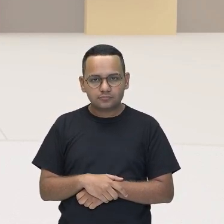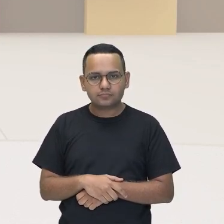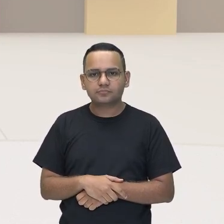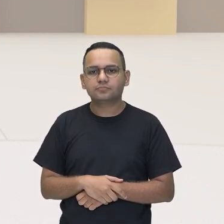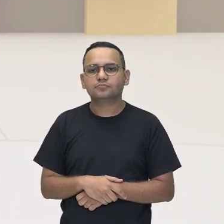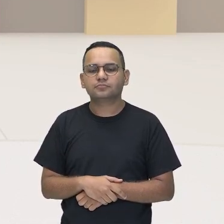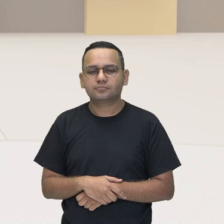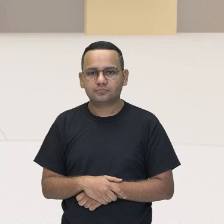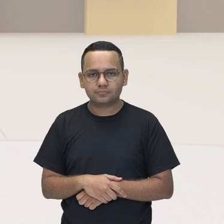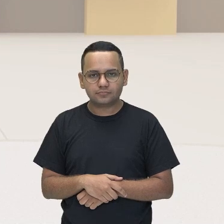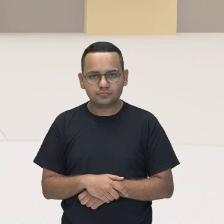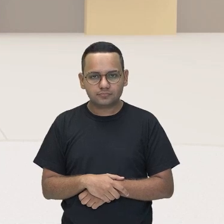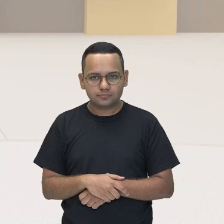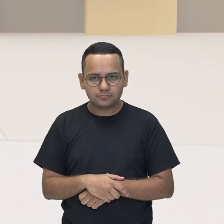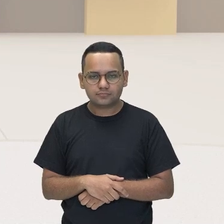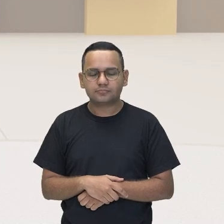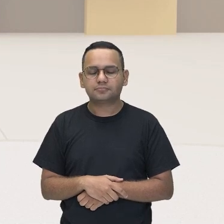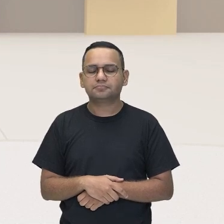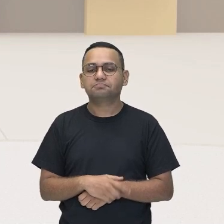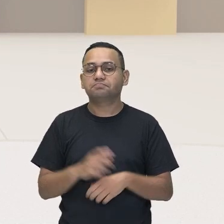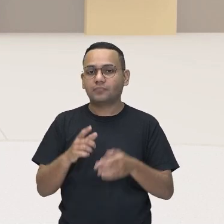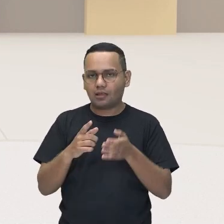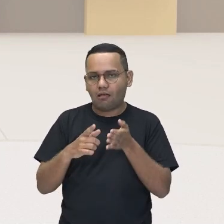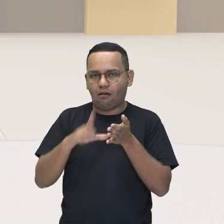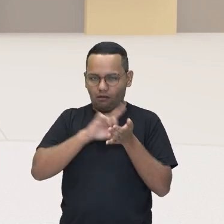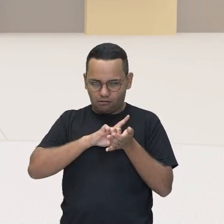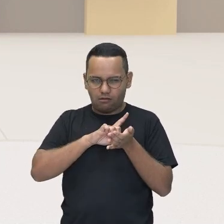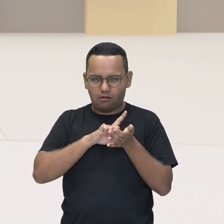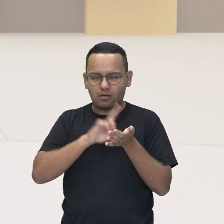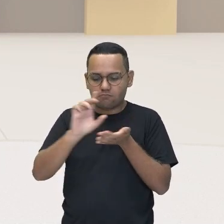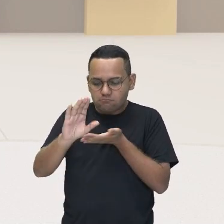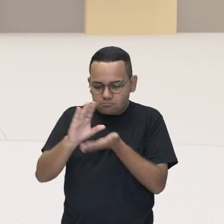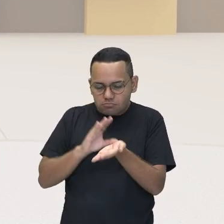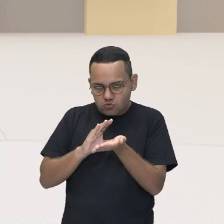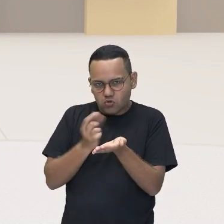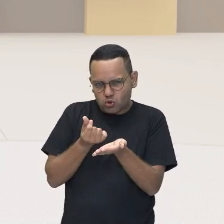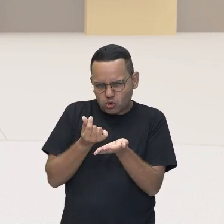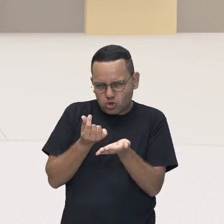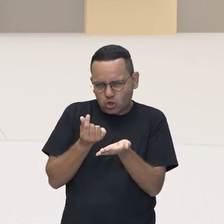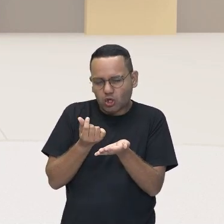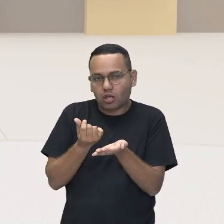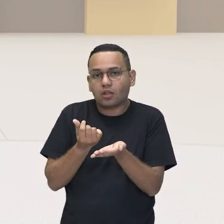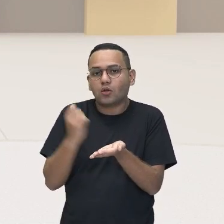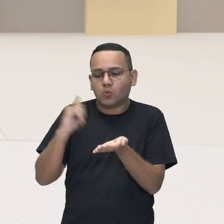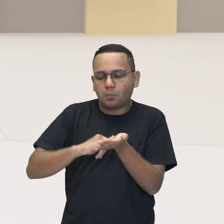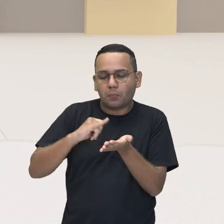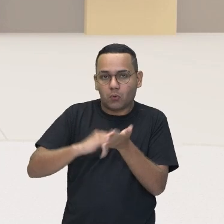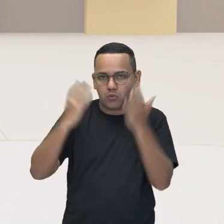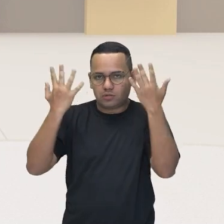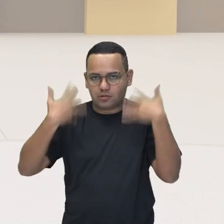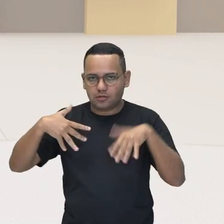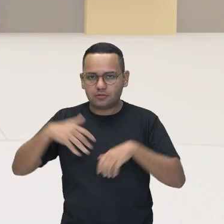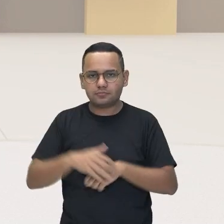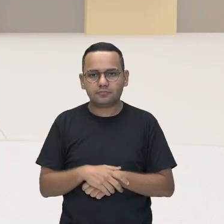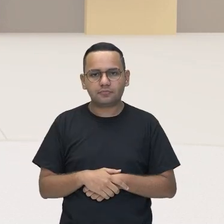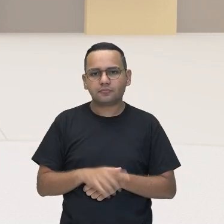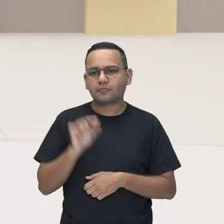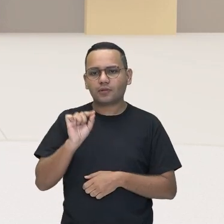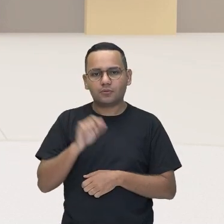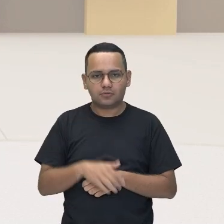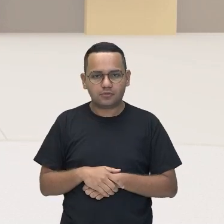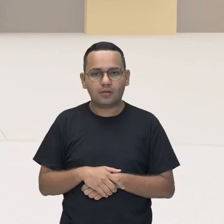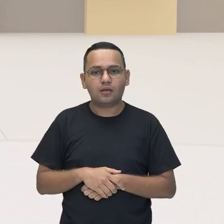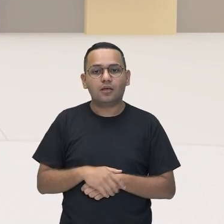de renda. A antecipação da restituição, na prática, é uma linha de crédito disponibilizada